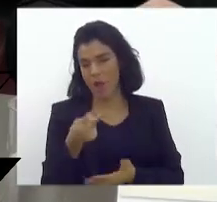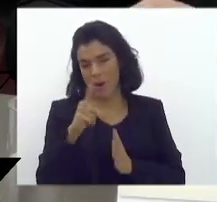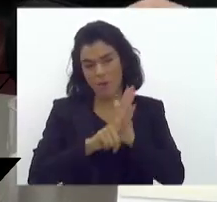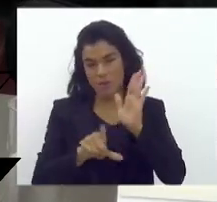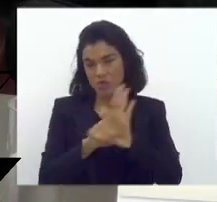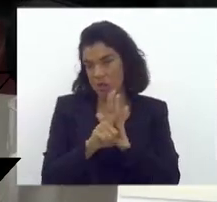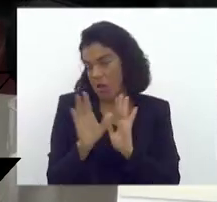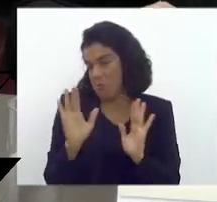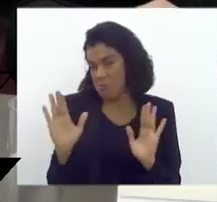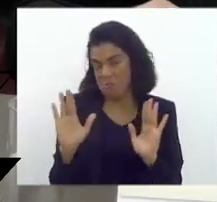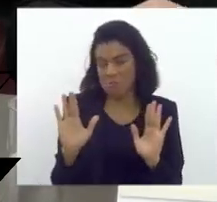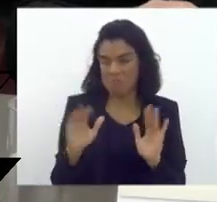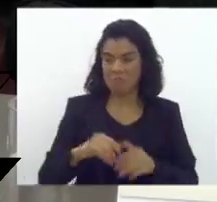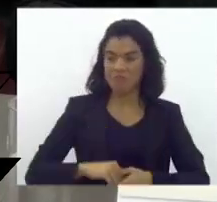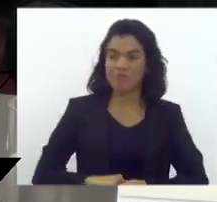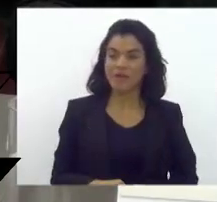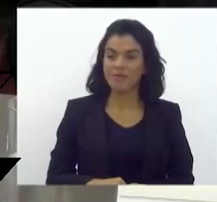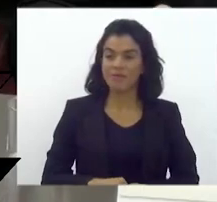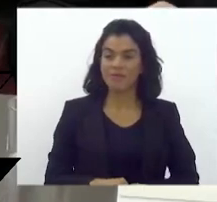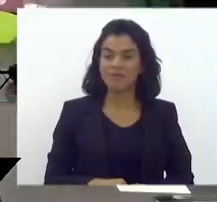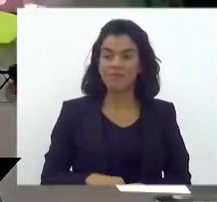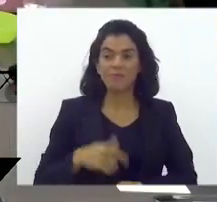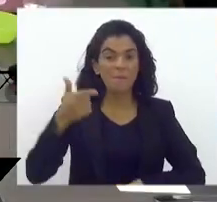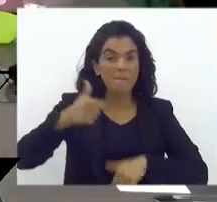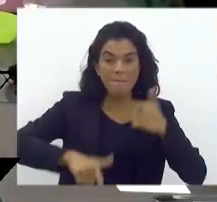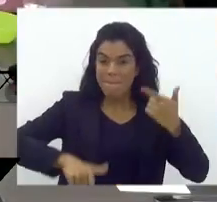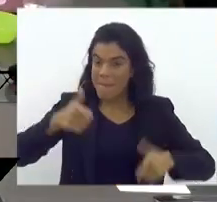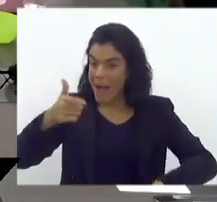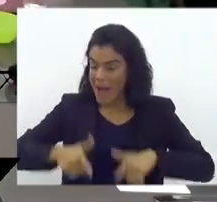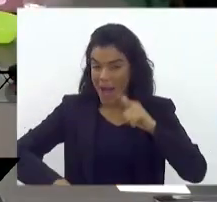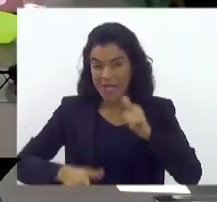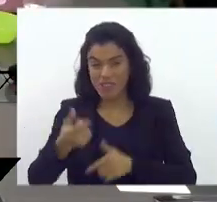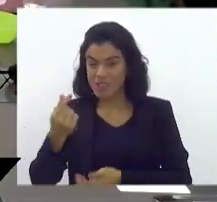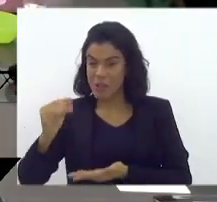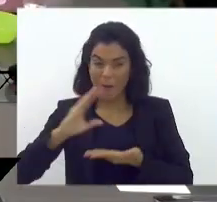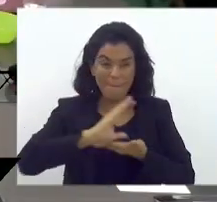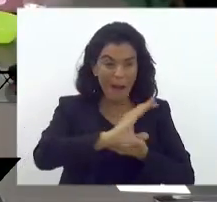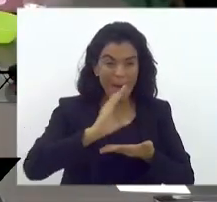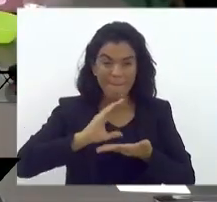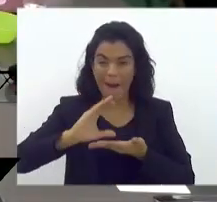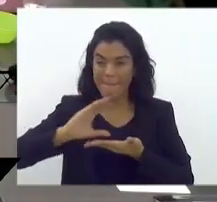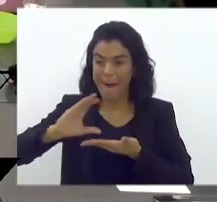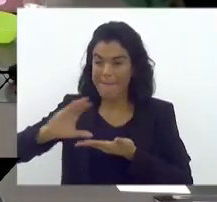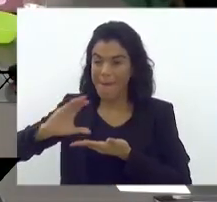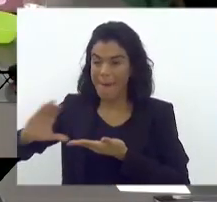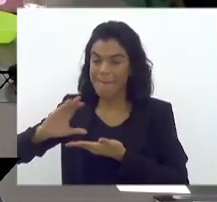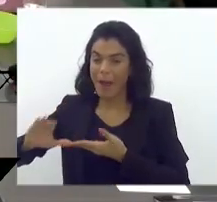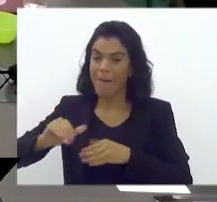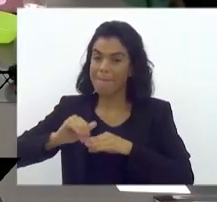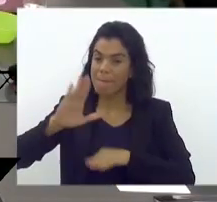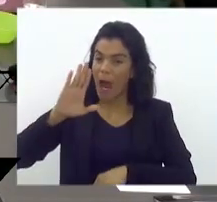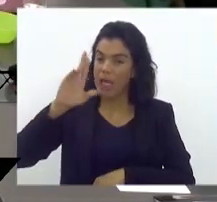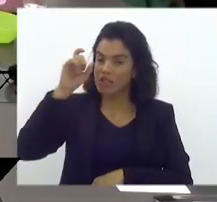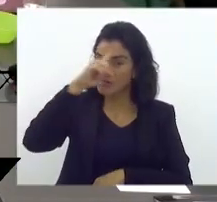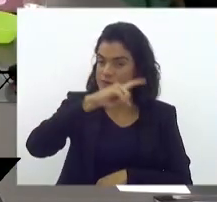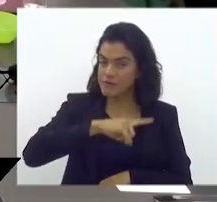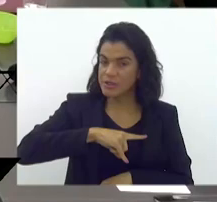projeto. É na mesma direção. Quanto mais fonte de recurso, melhor. Mais difícil a prestação de